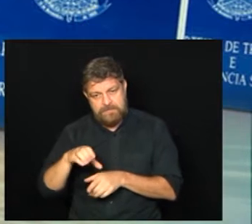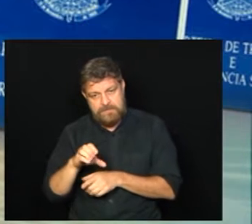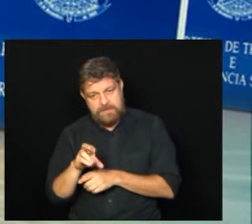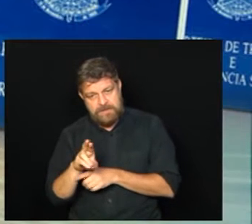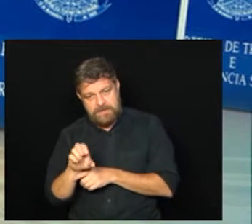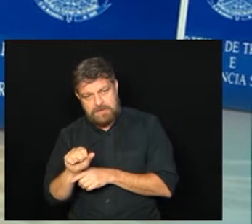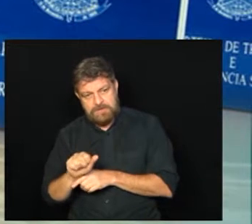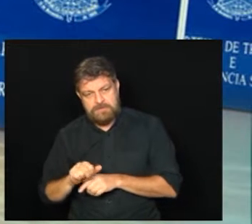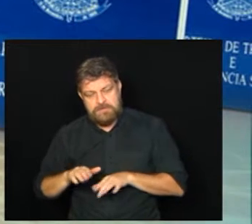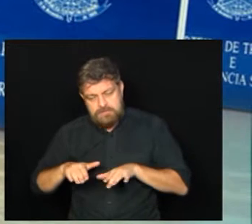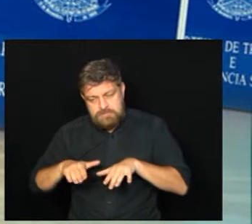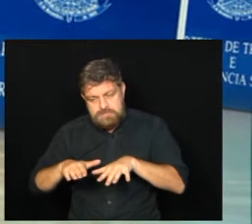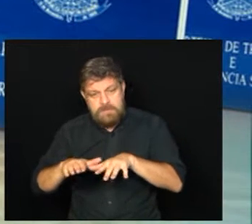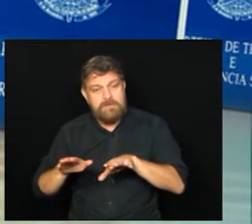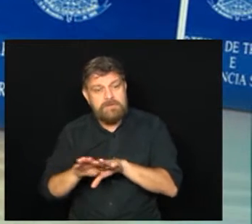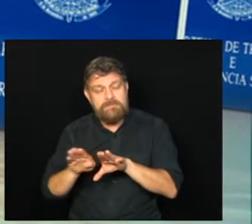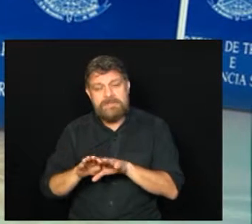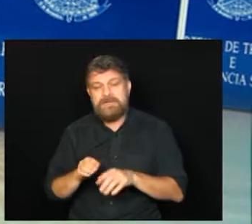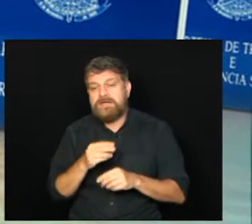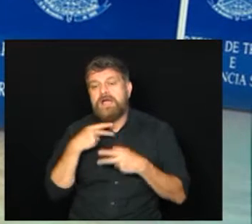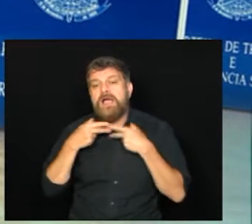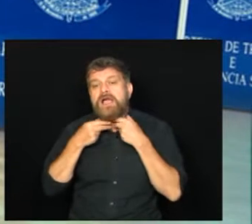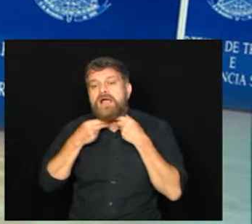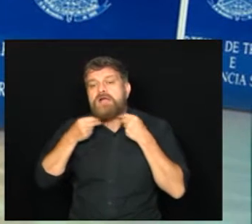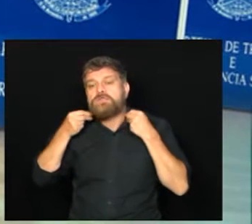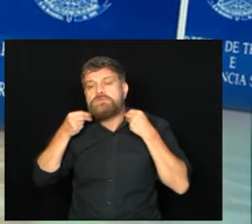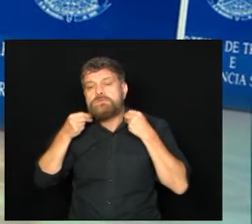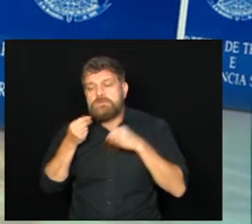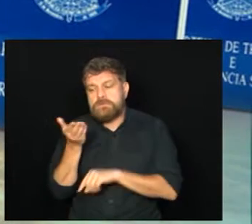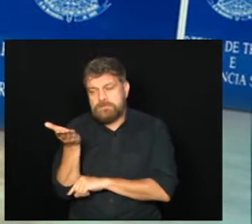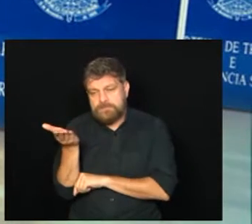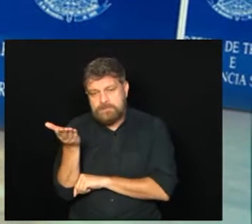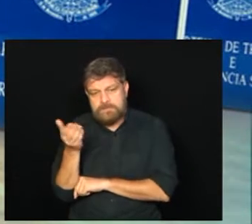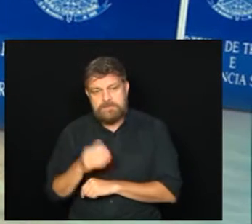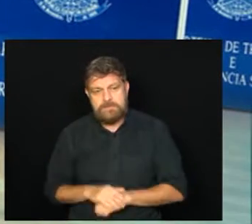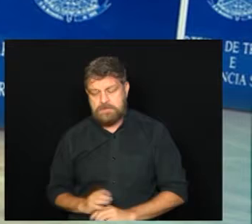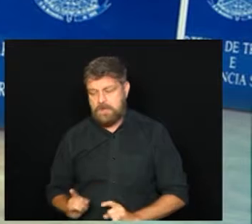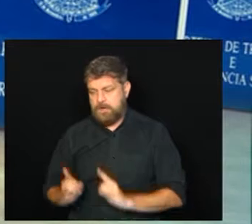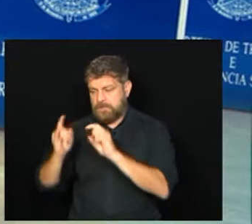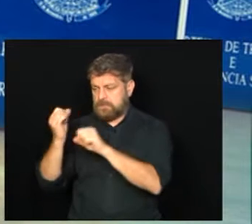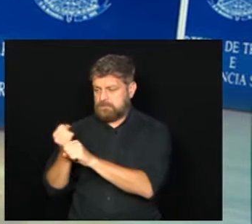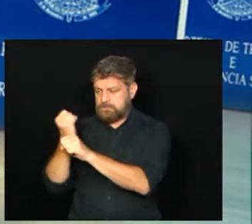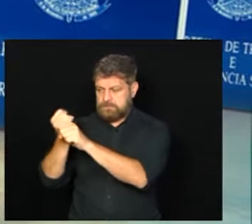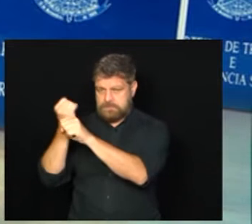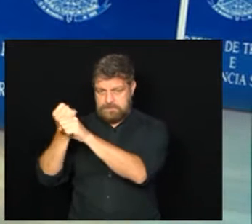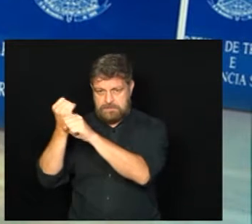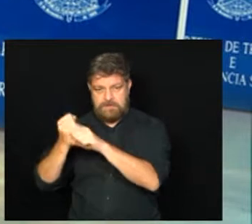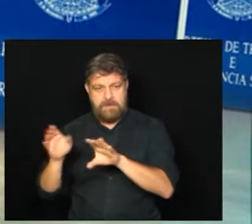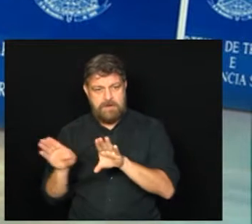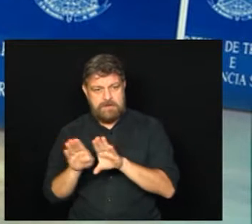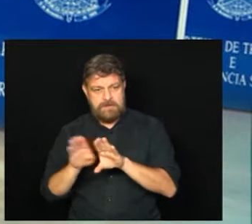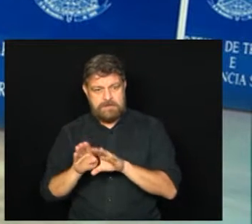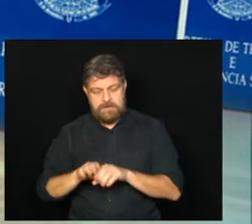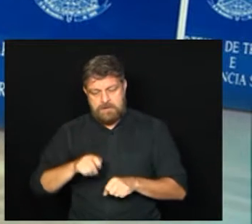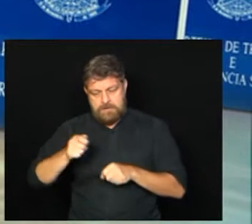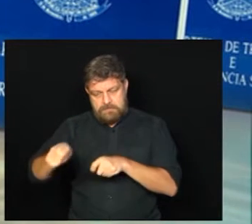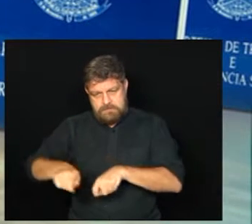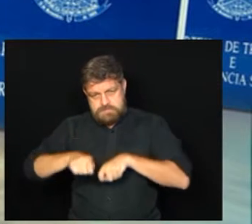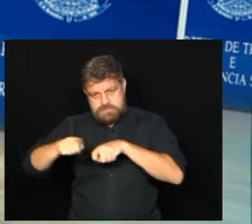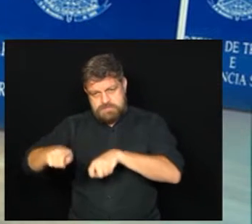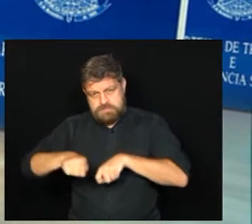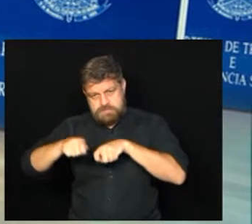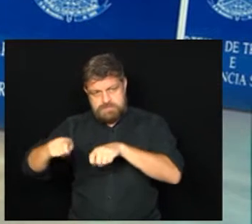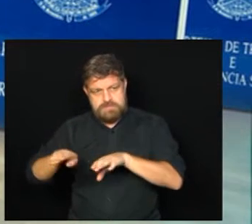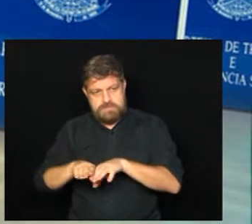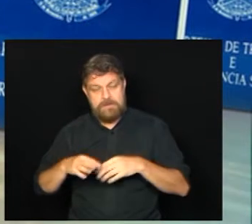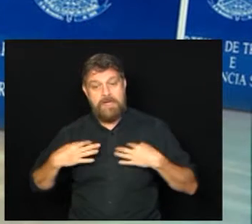faturamento, auxiliar de garçom, auxiliar de manutenção predial, caldeireiro, carpinteiro, cortador